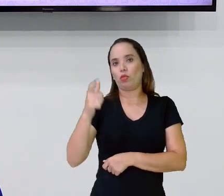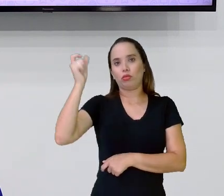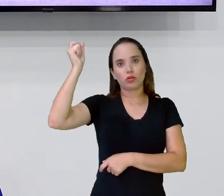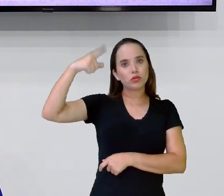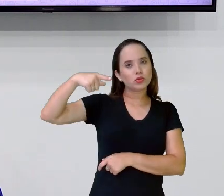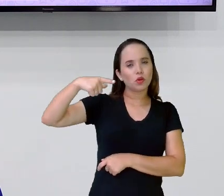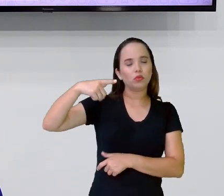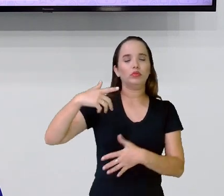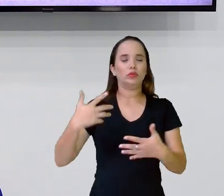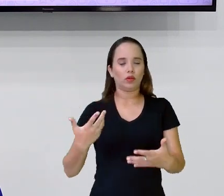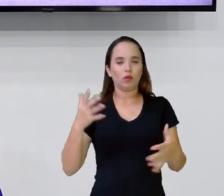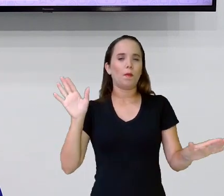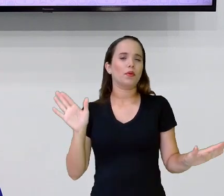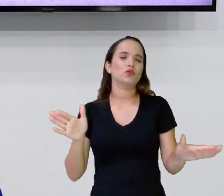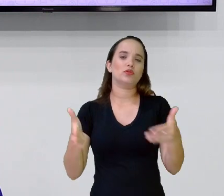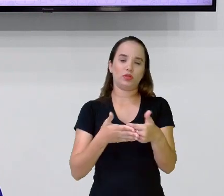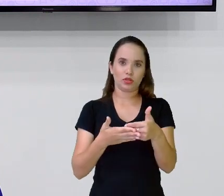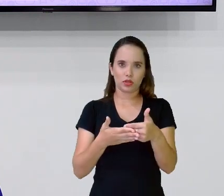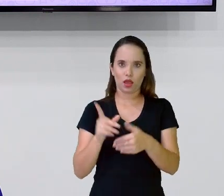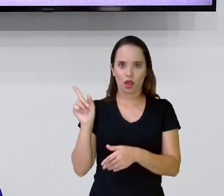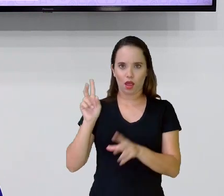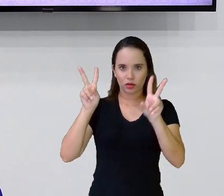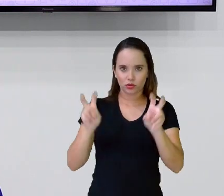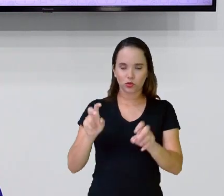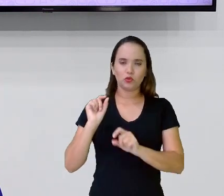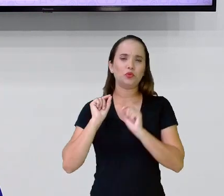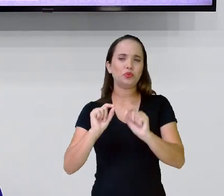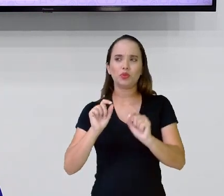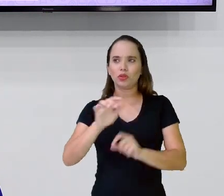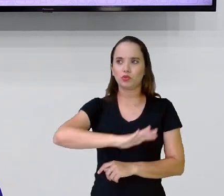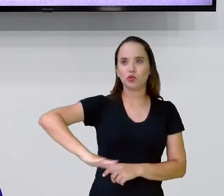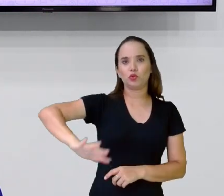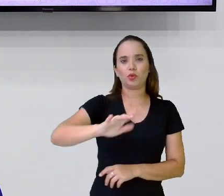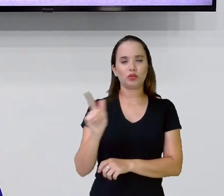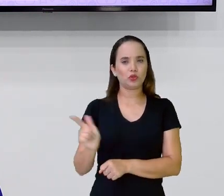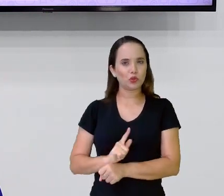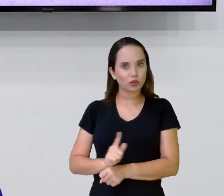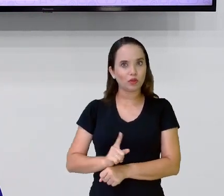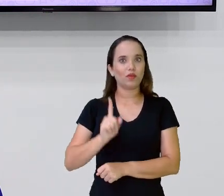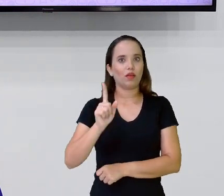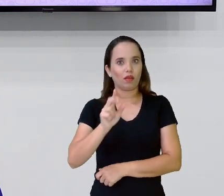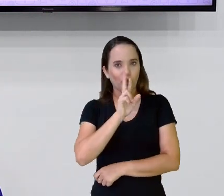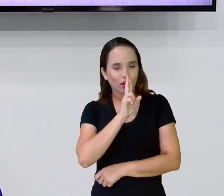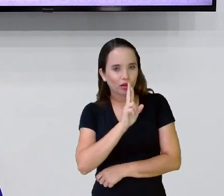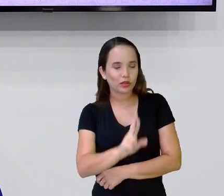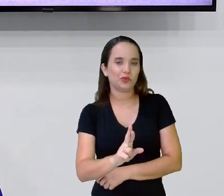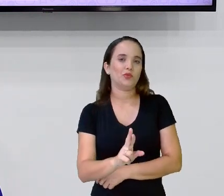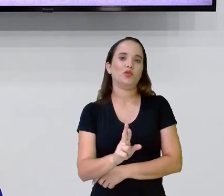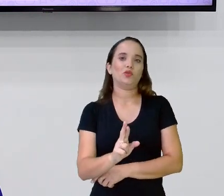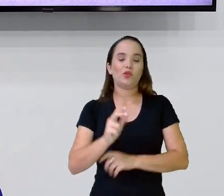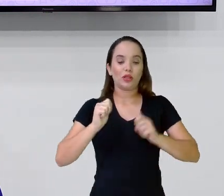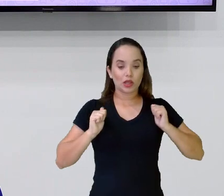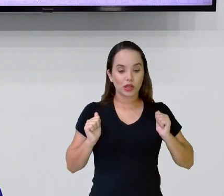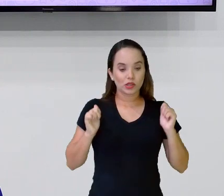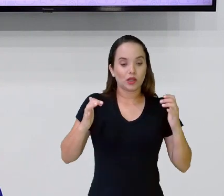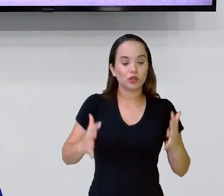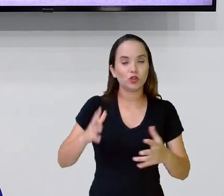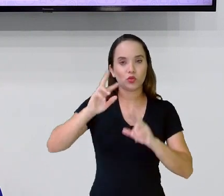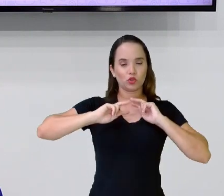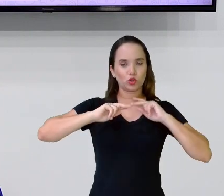aí. Então, fechando, o que é o espaço geográfico? O espaço geográfico é justamente o resultado da ação